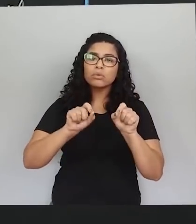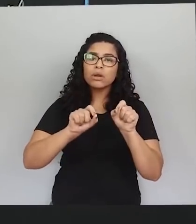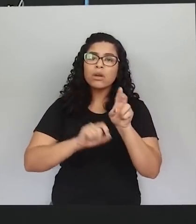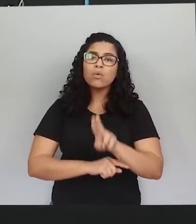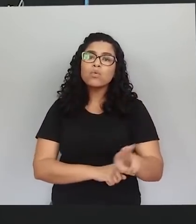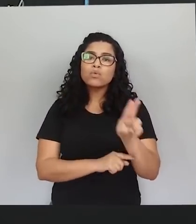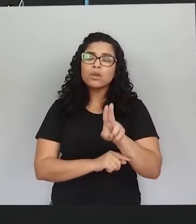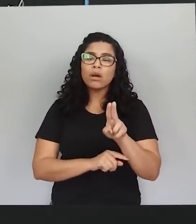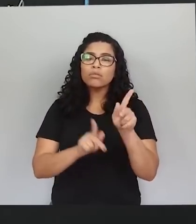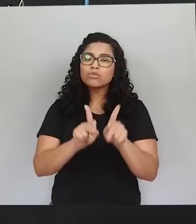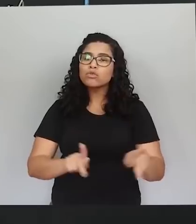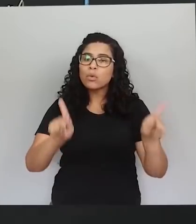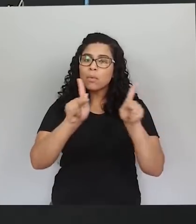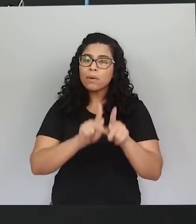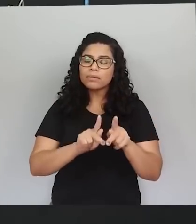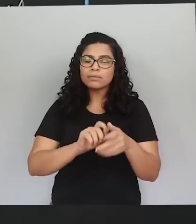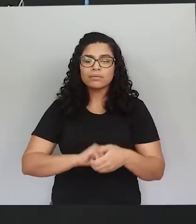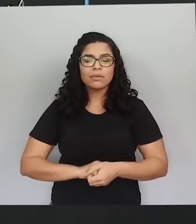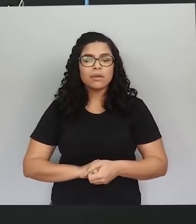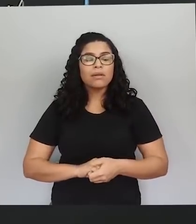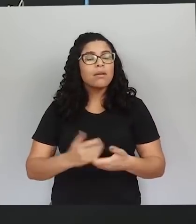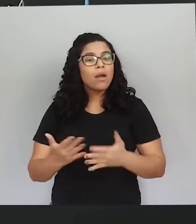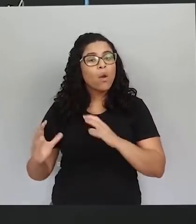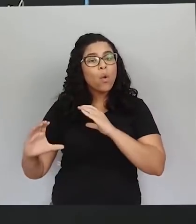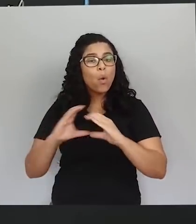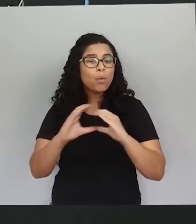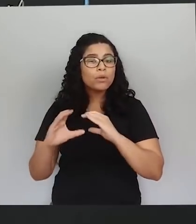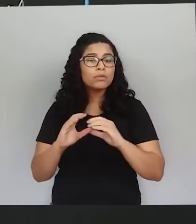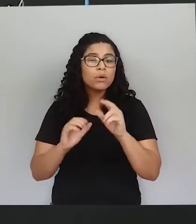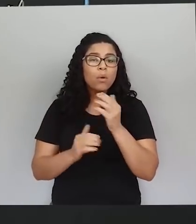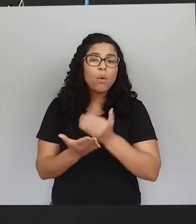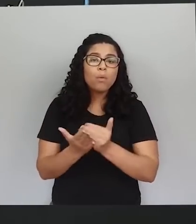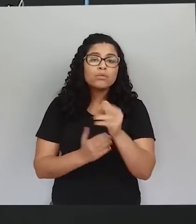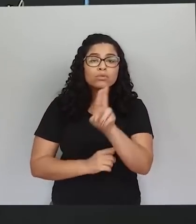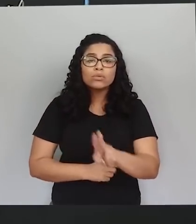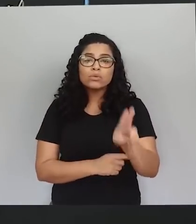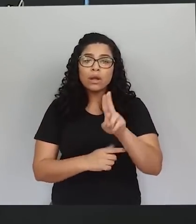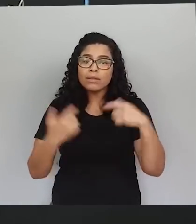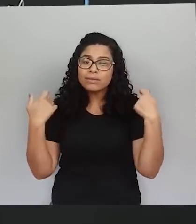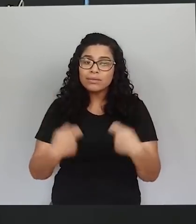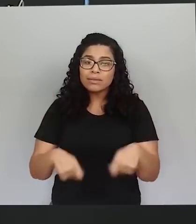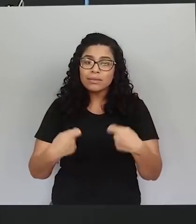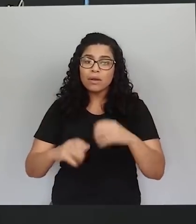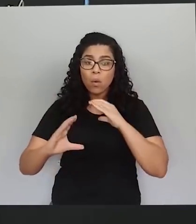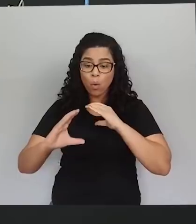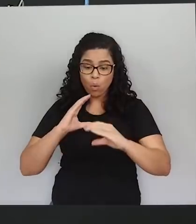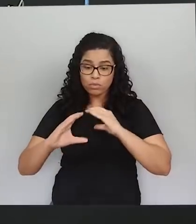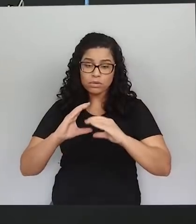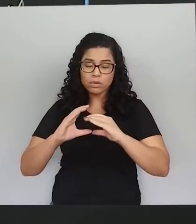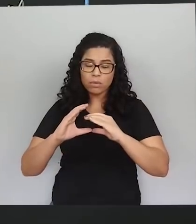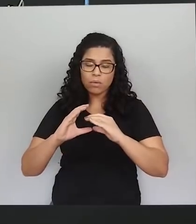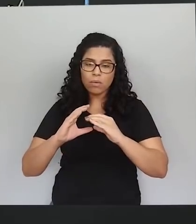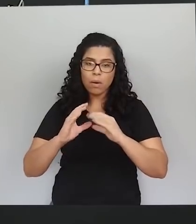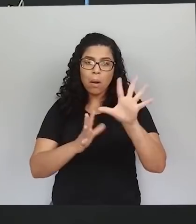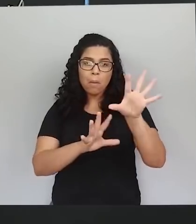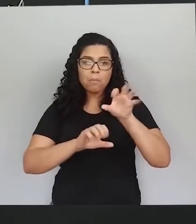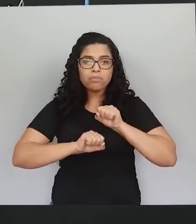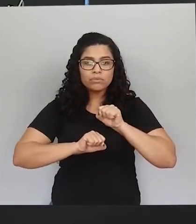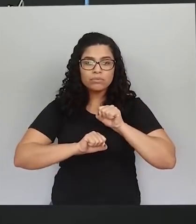mostrar. Olha só, enquanto a Pro vai falando, vocês já vão anotando. Essa fórmula, ela utiliza o